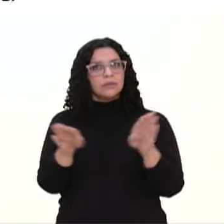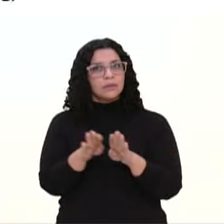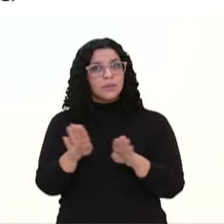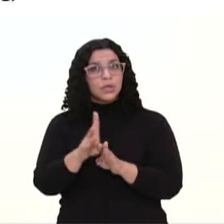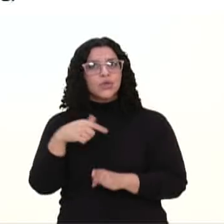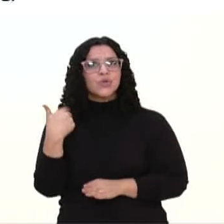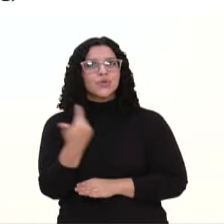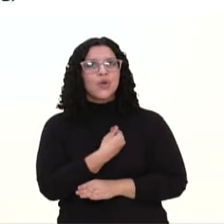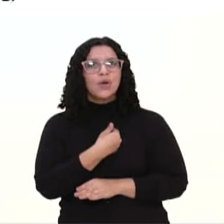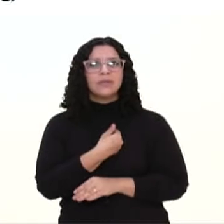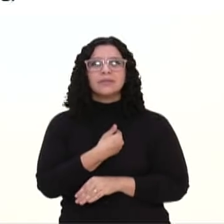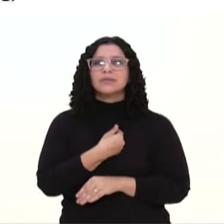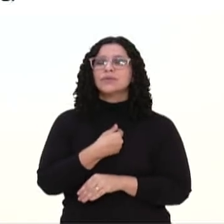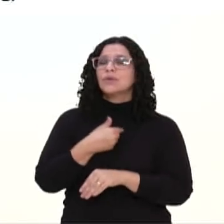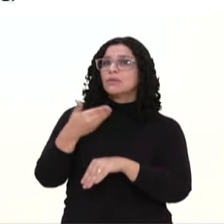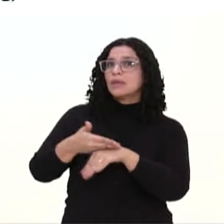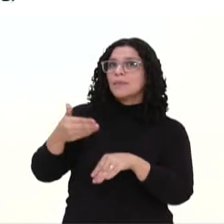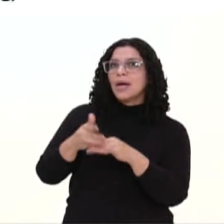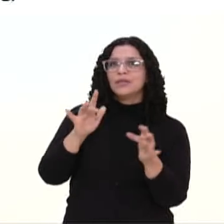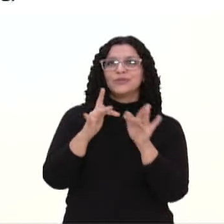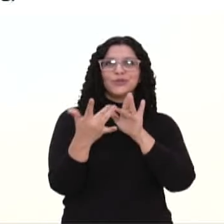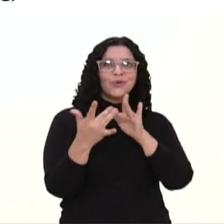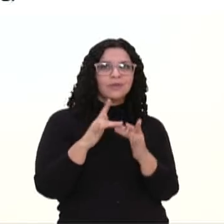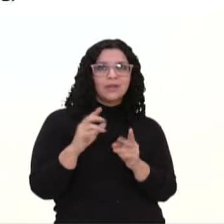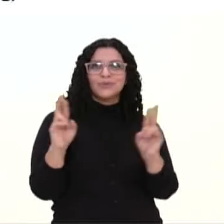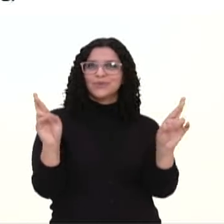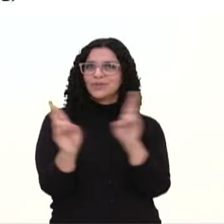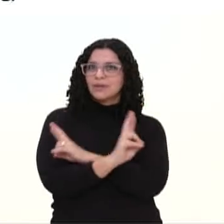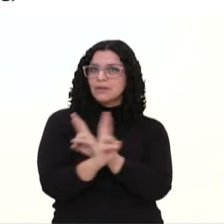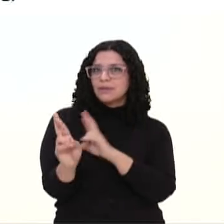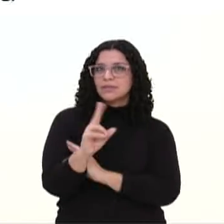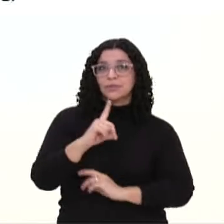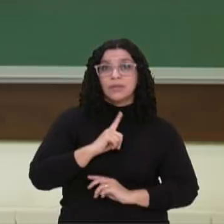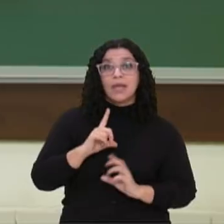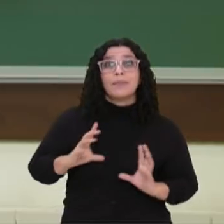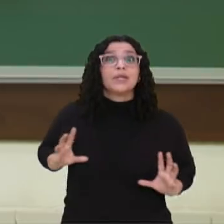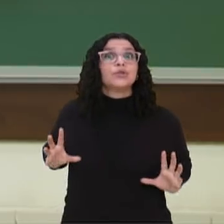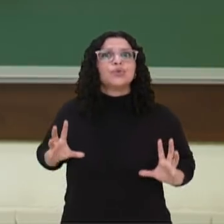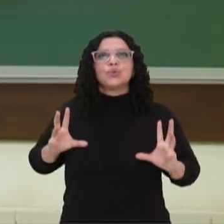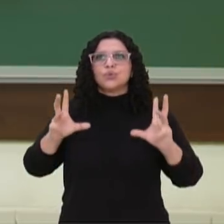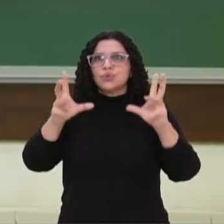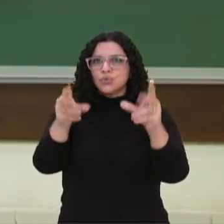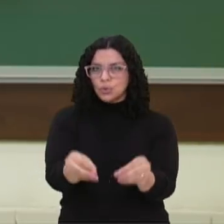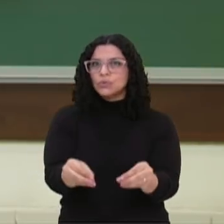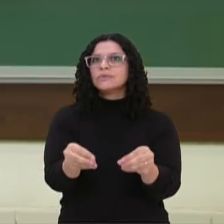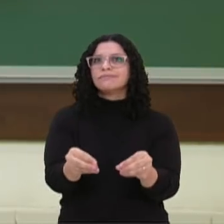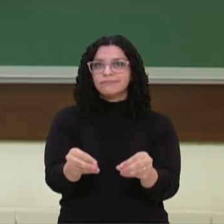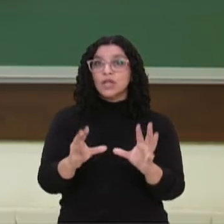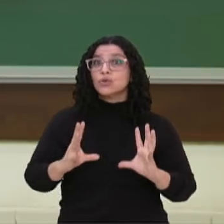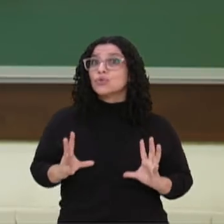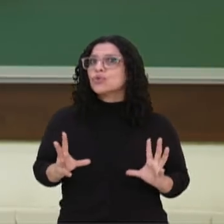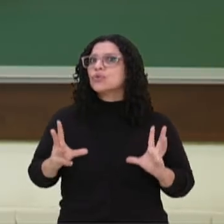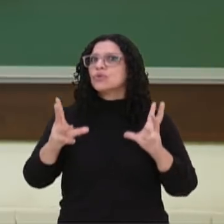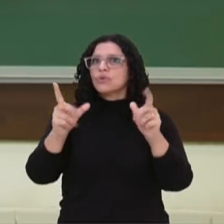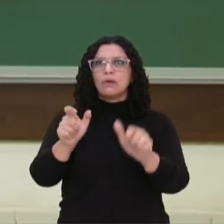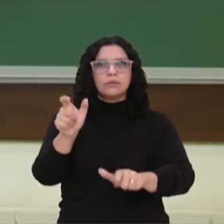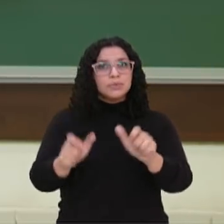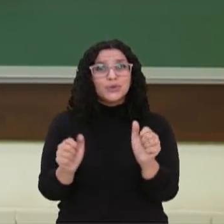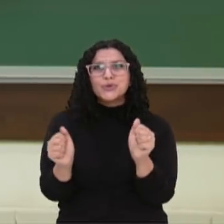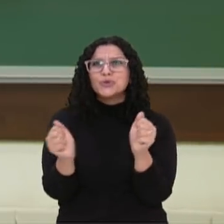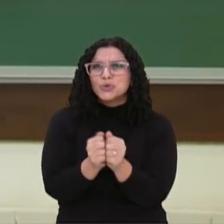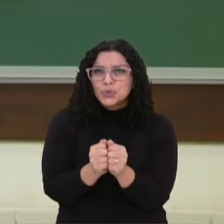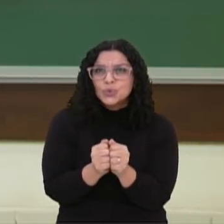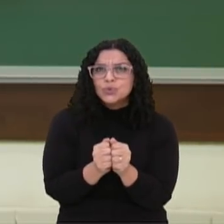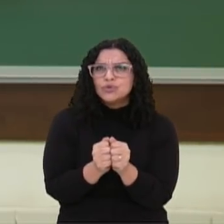a sua aplicação afetiva, ou seja, é para todos, todos